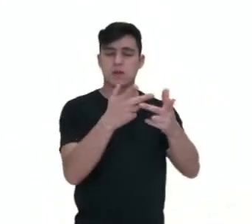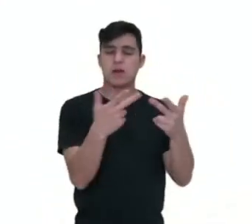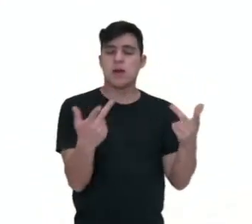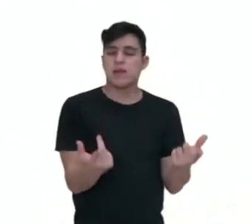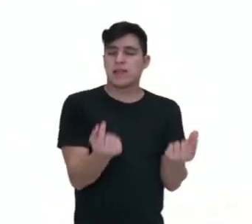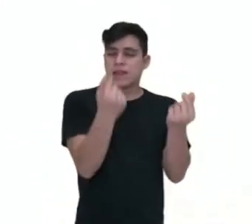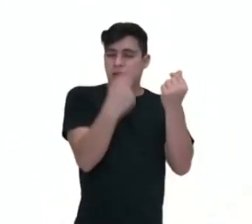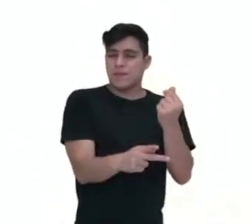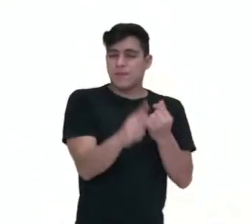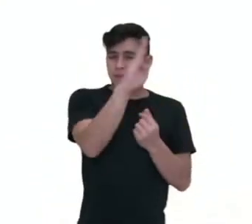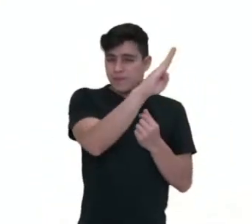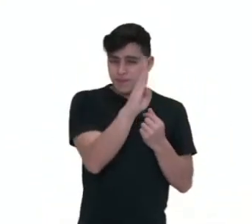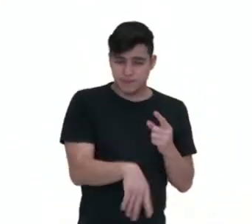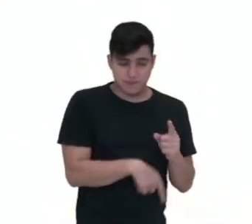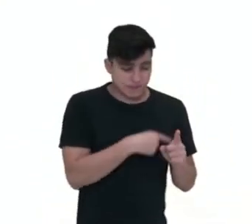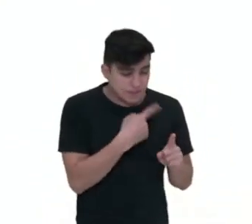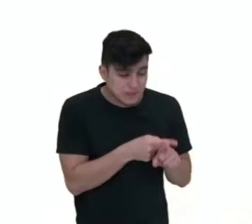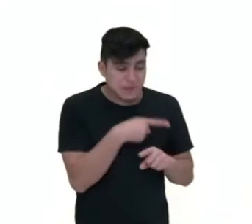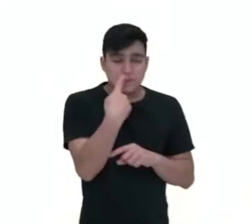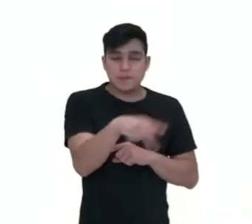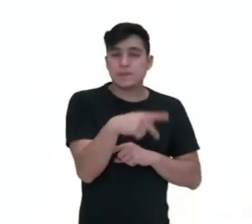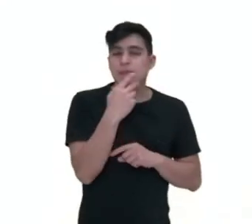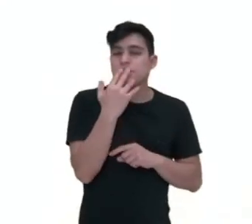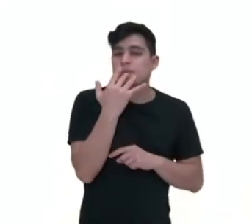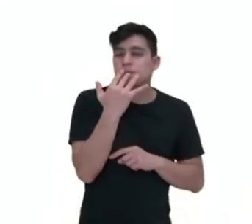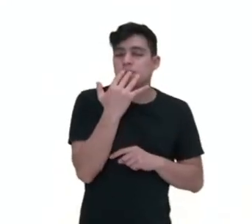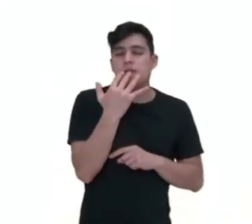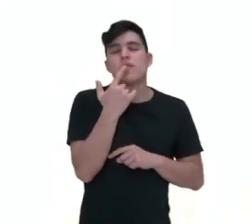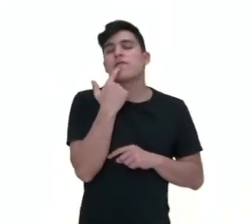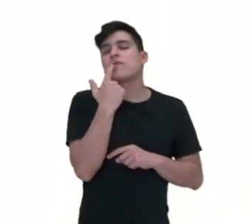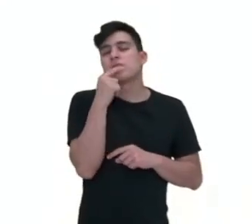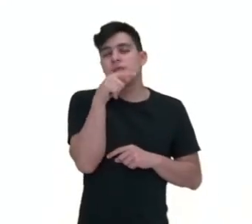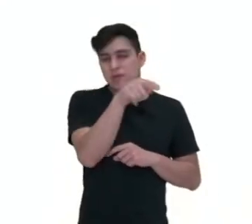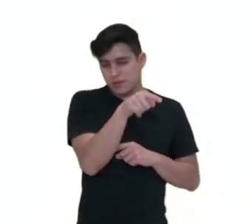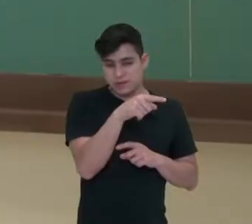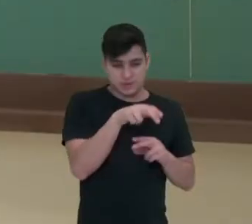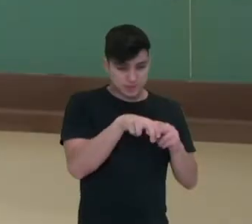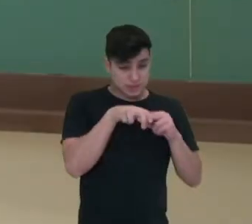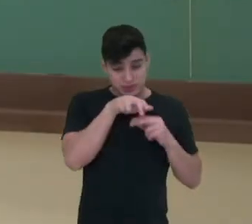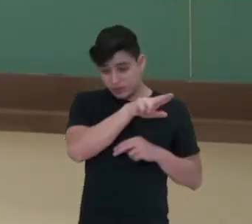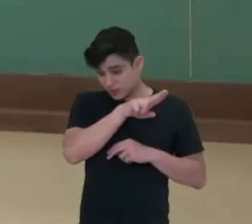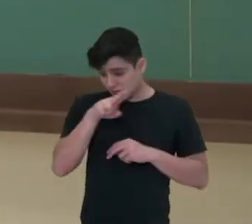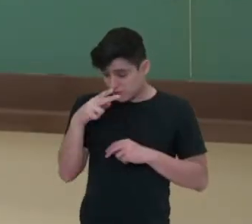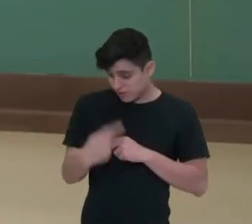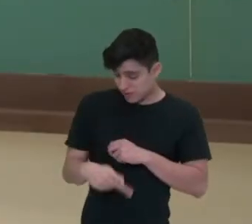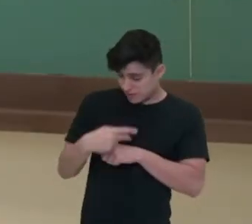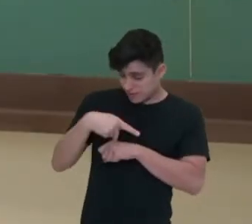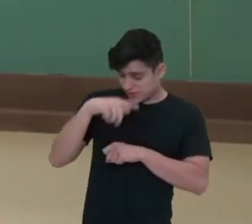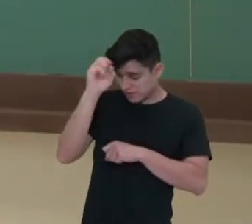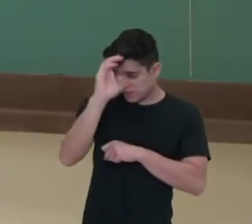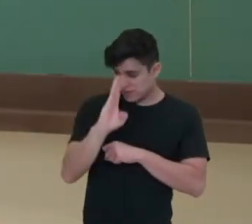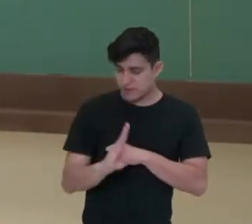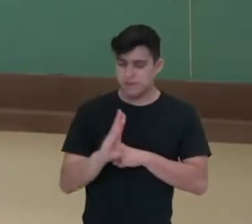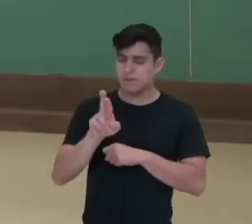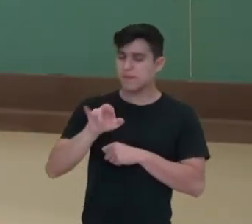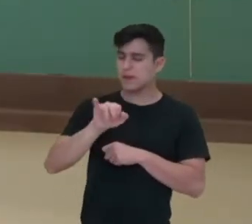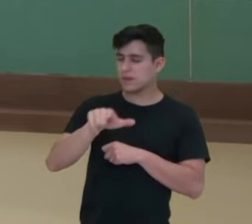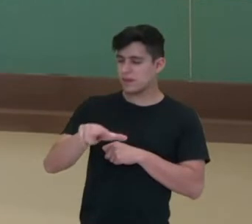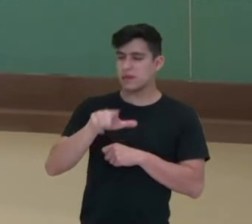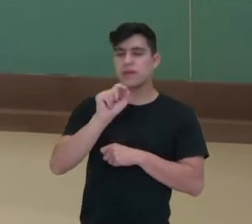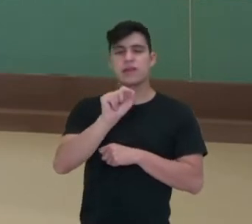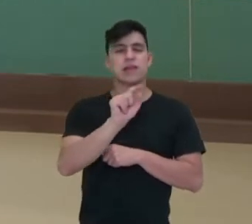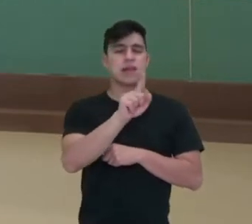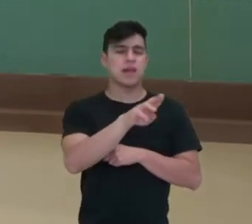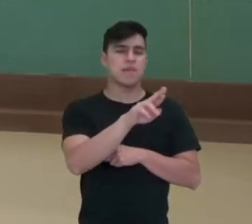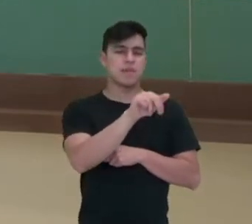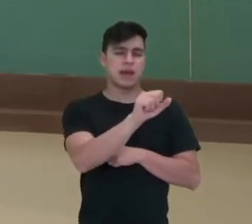Brasil, pois a sua coloração vermelha, que inclusive dá origem ao nome do nosso país, Brasil de brasa, de